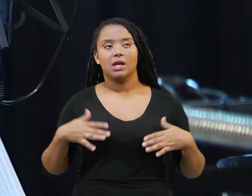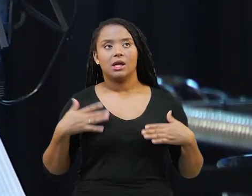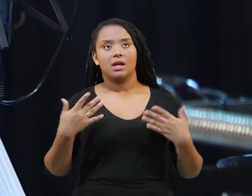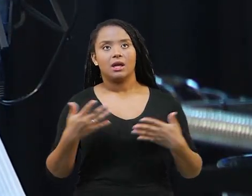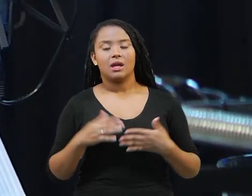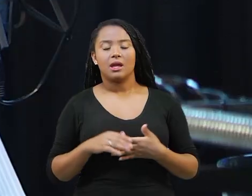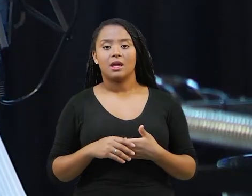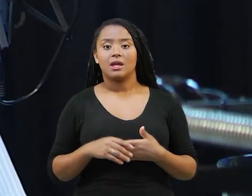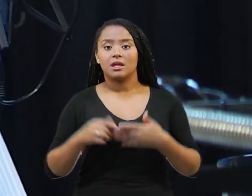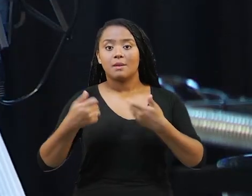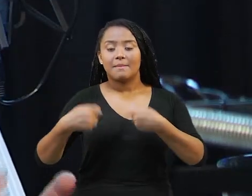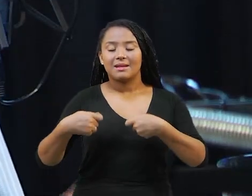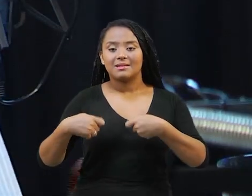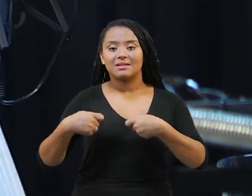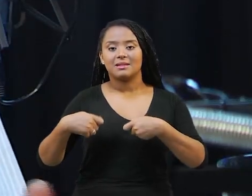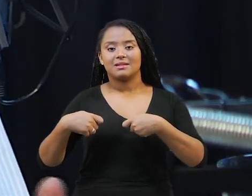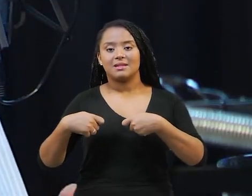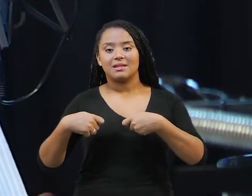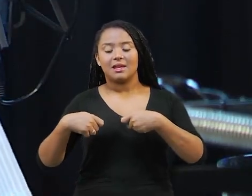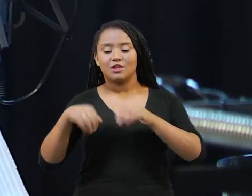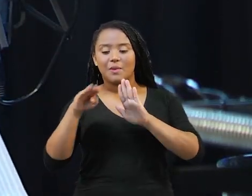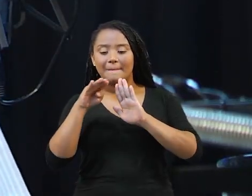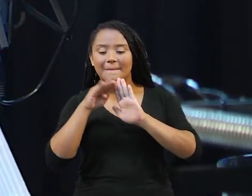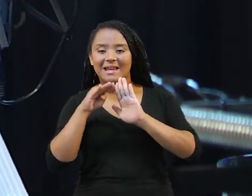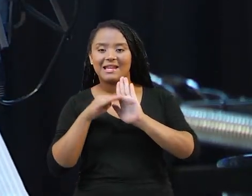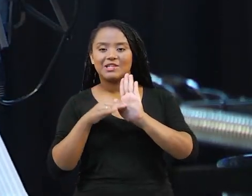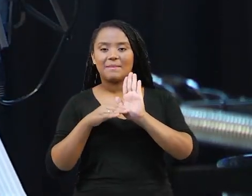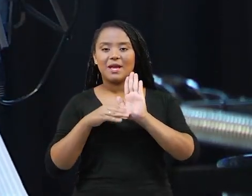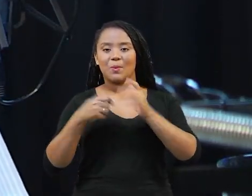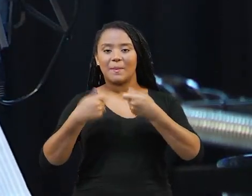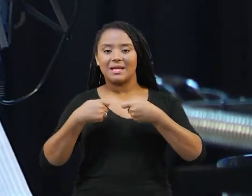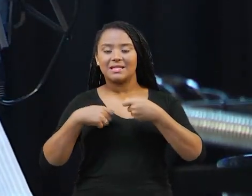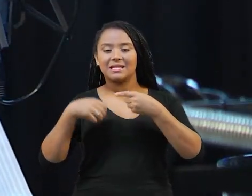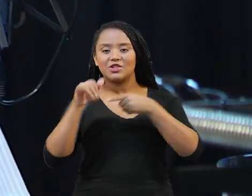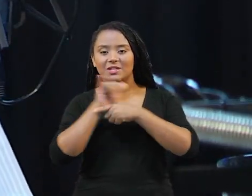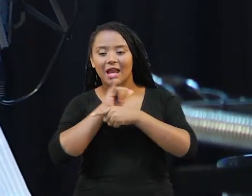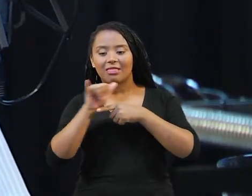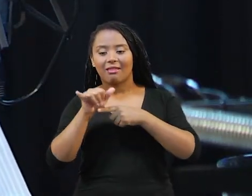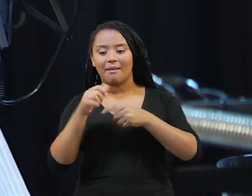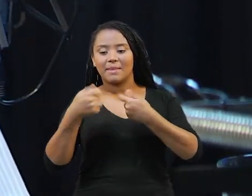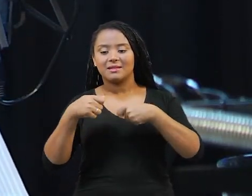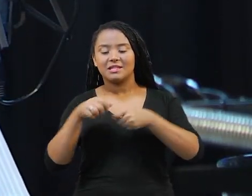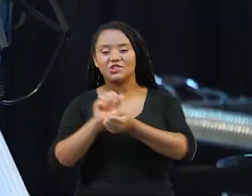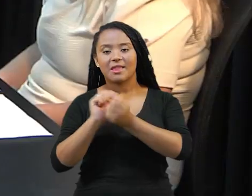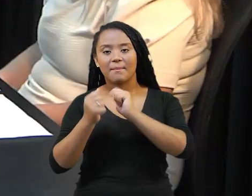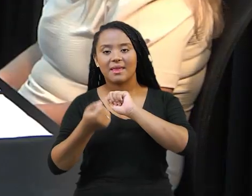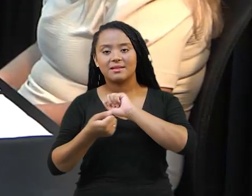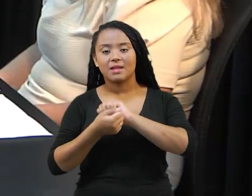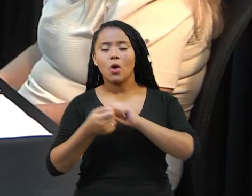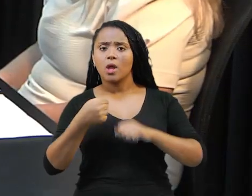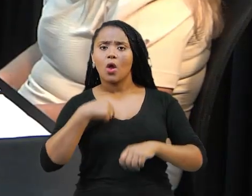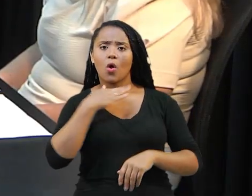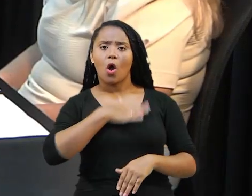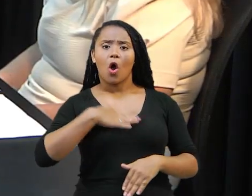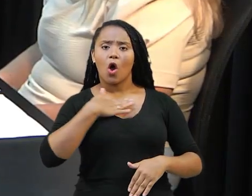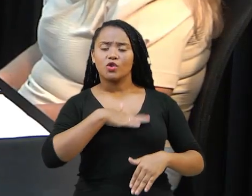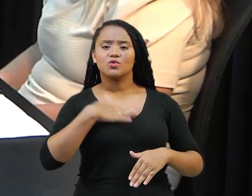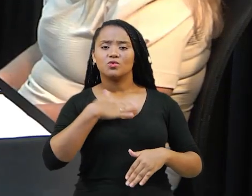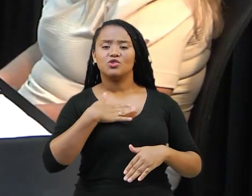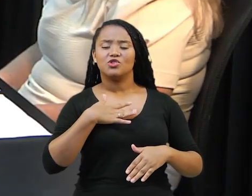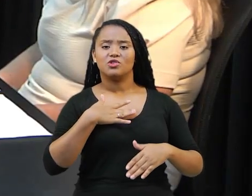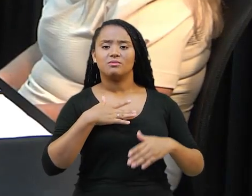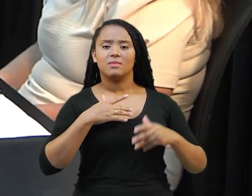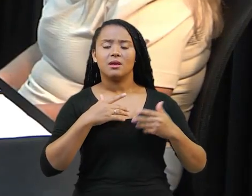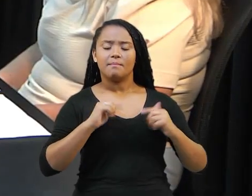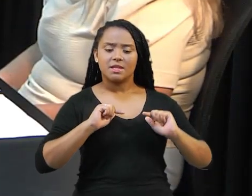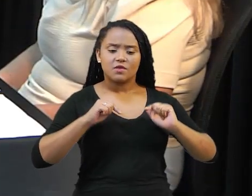mais que demandaria aquele planejamento. E a gente gosta desses procedimentos, né? Então, foi por isso.